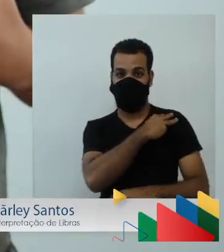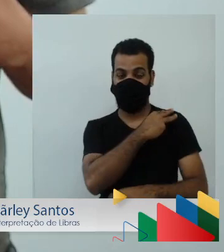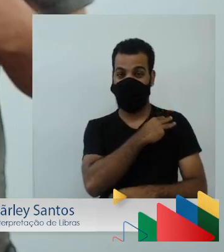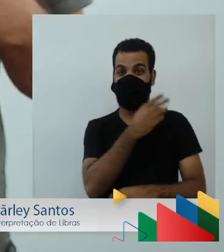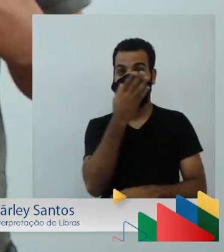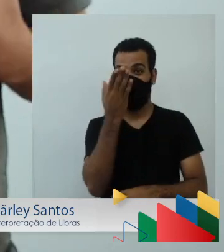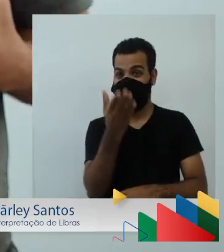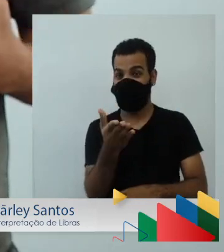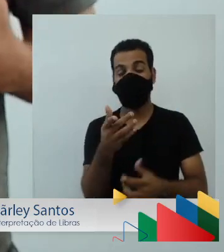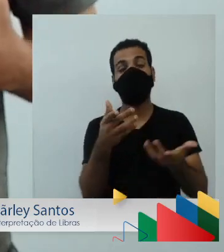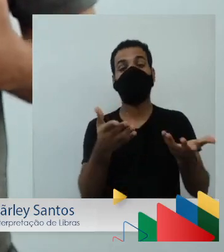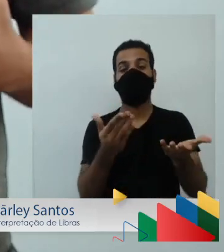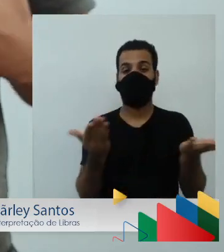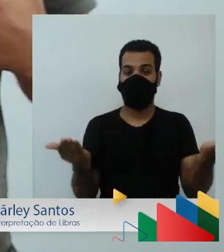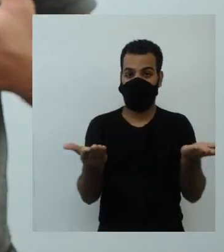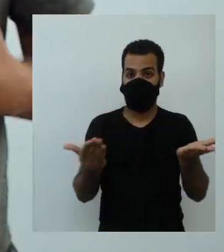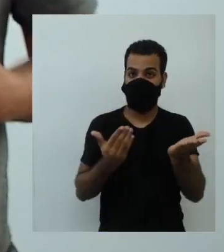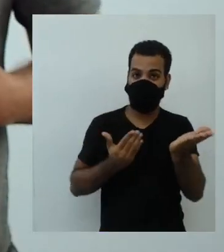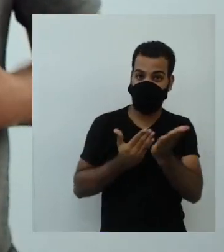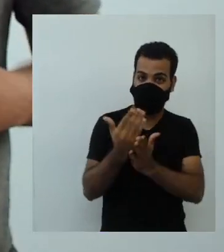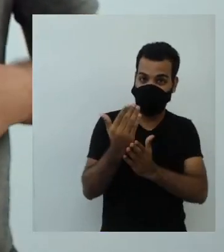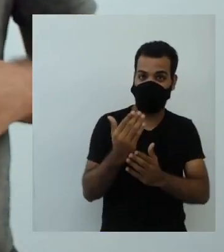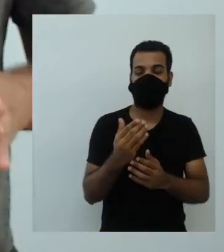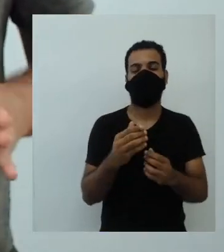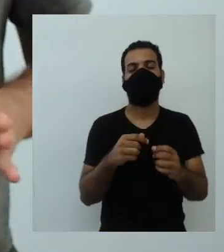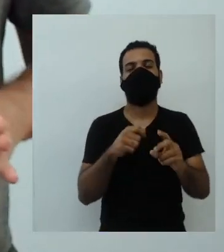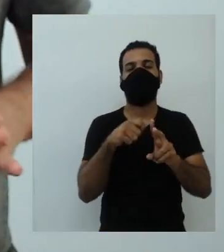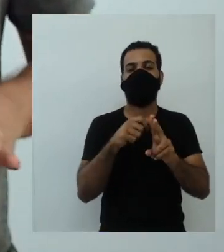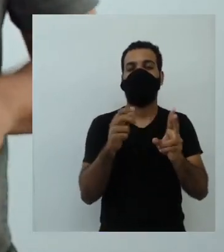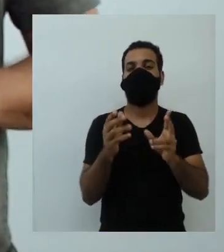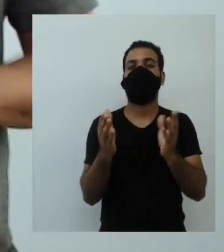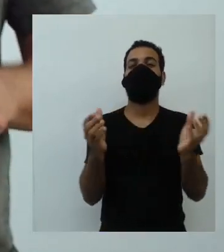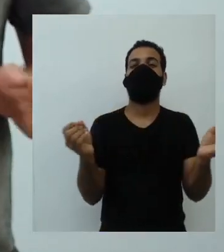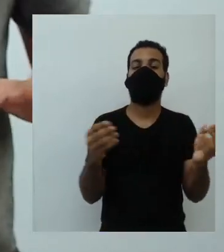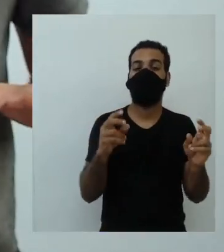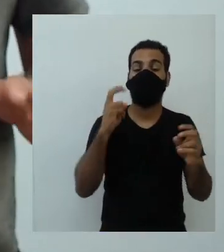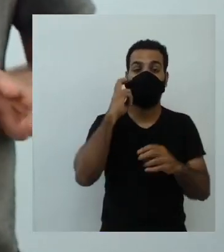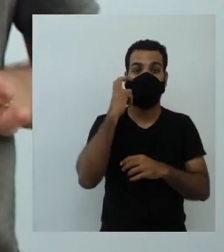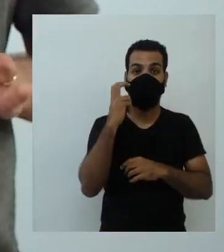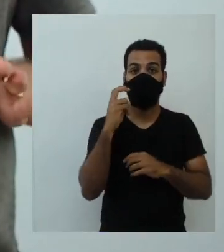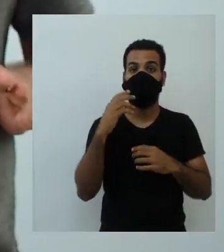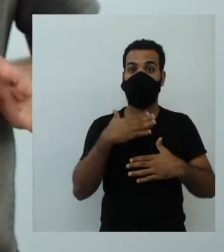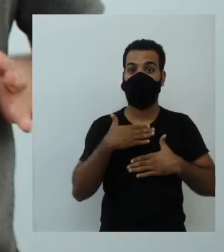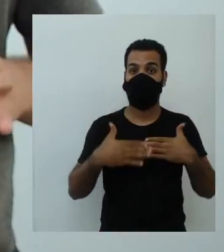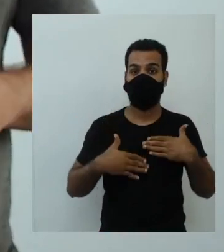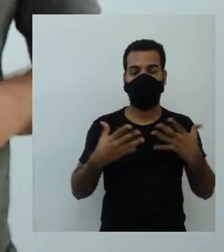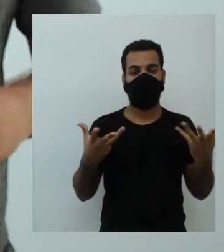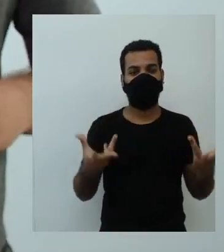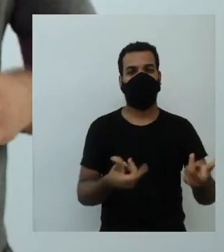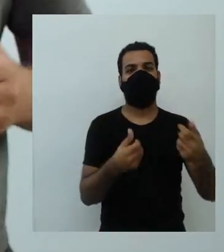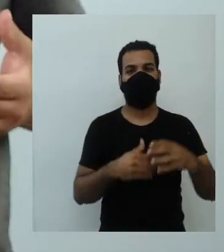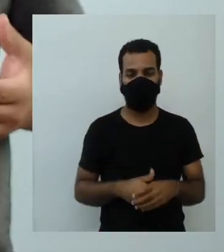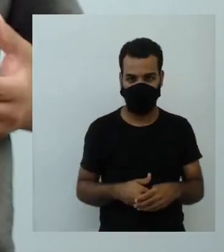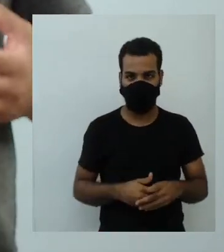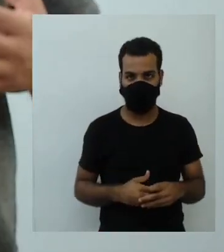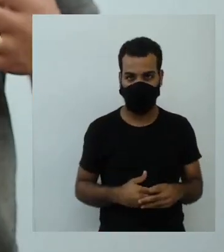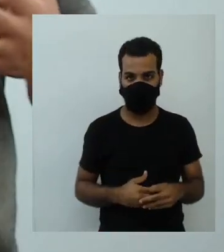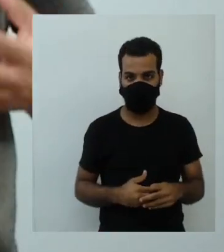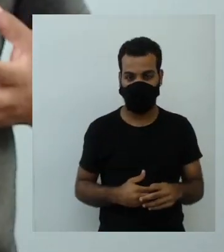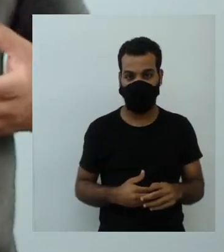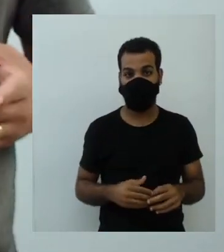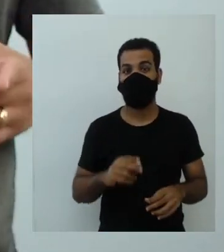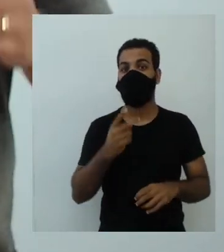estamos iniciando um novo bimestre com o tema da cultura corporal fantástico. Vamos falar sobre